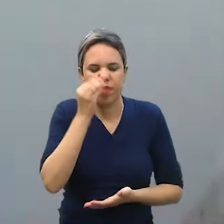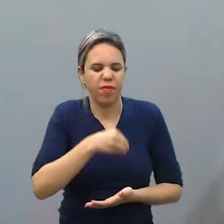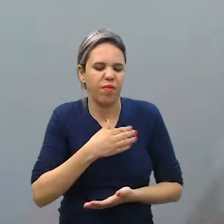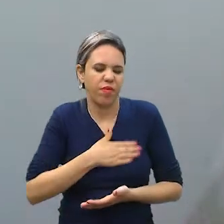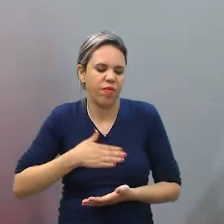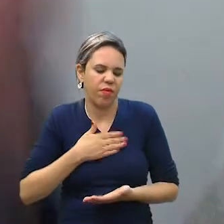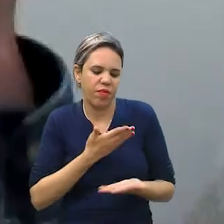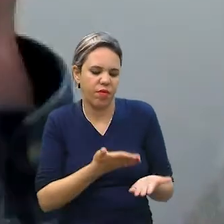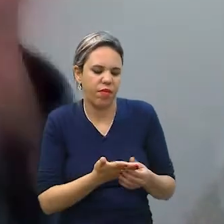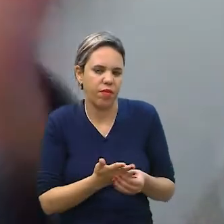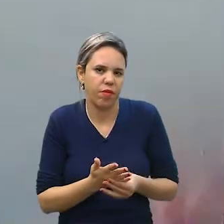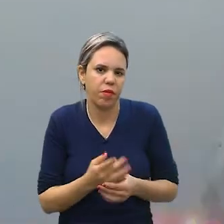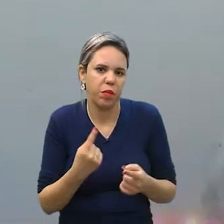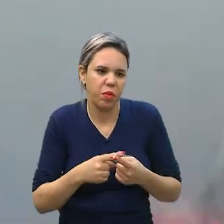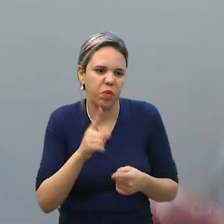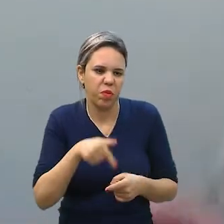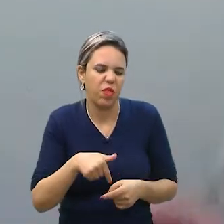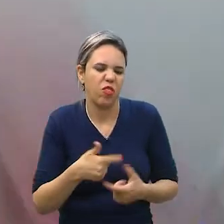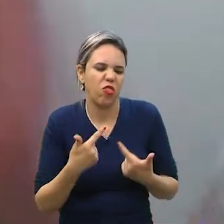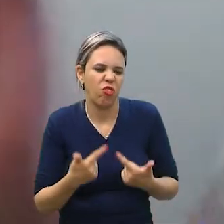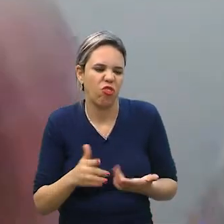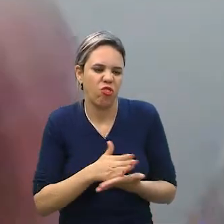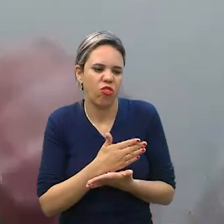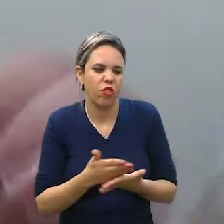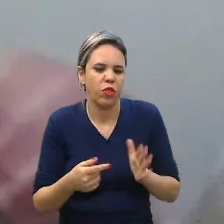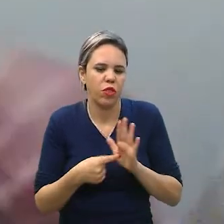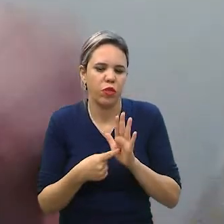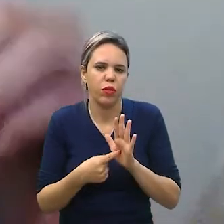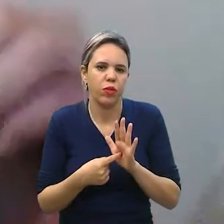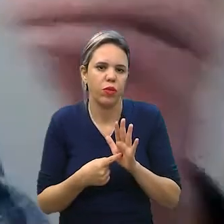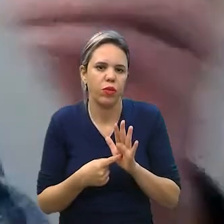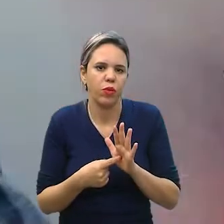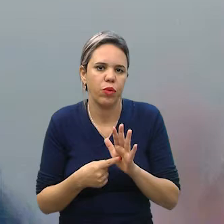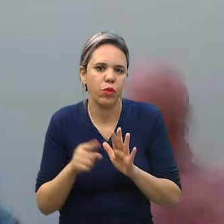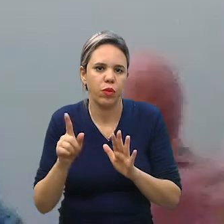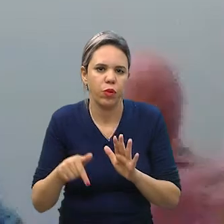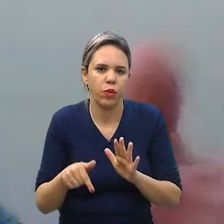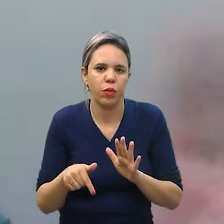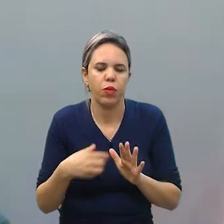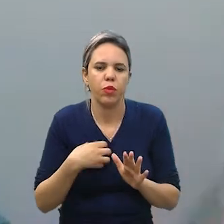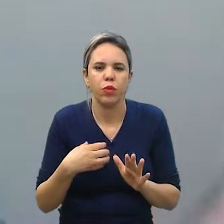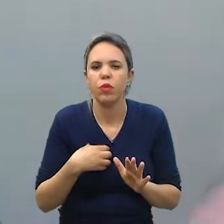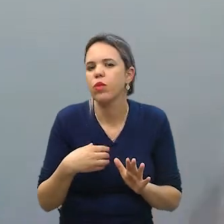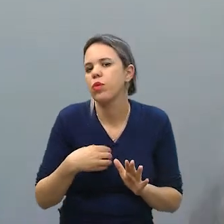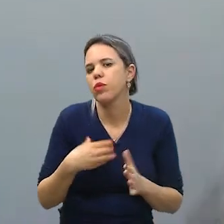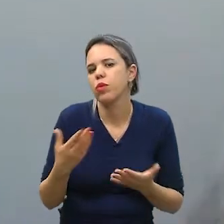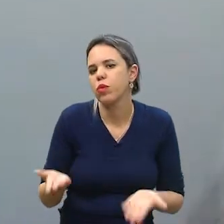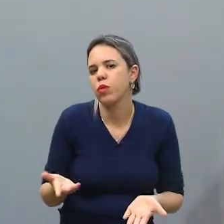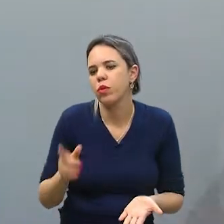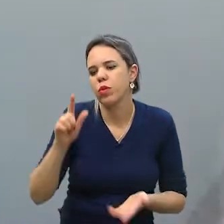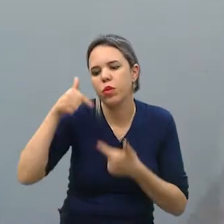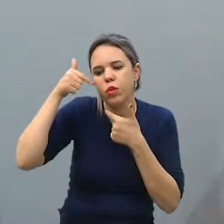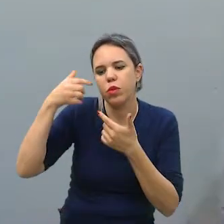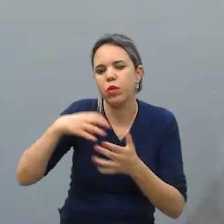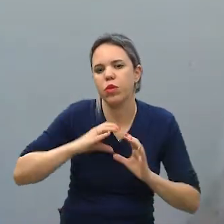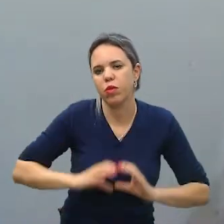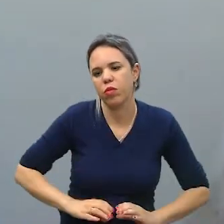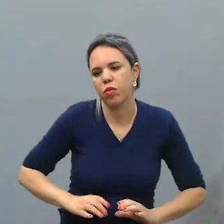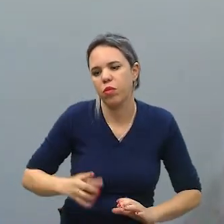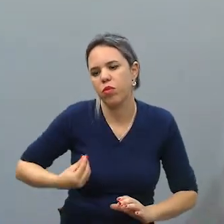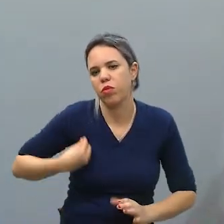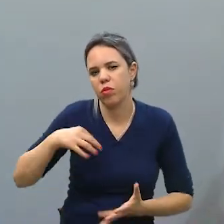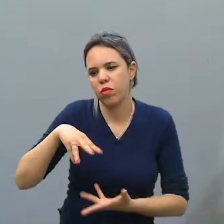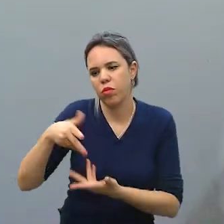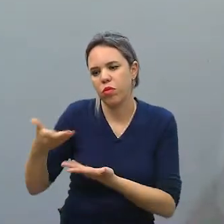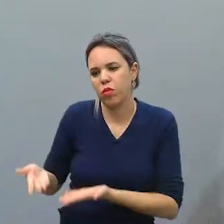gosta deles justamente porque eles são daquele jeito, para mostrar que aquele tipo de personalidade existe no